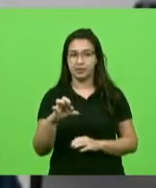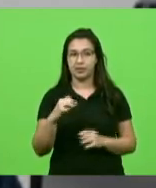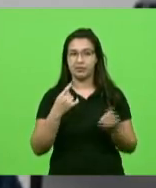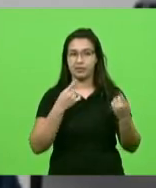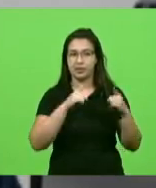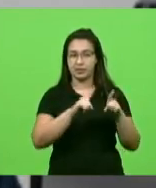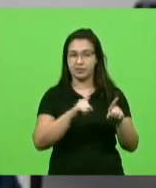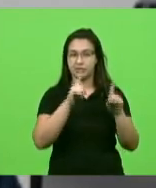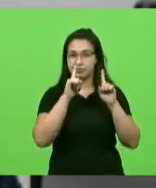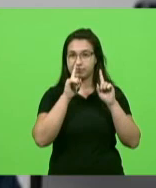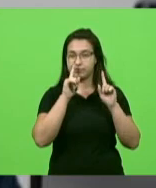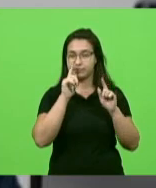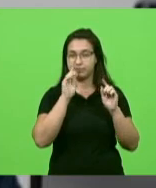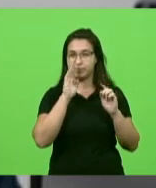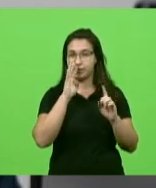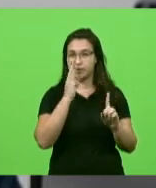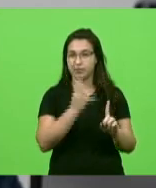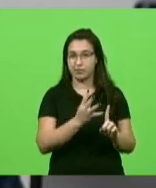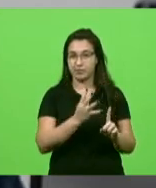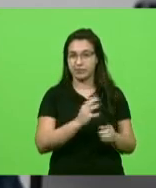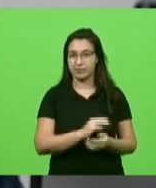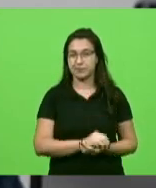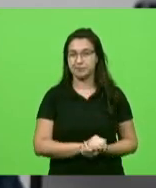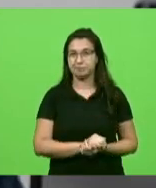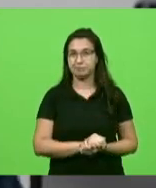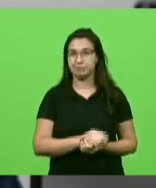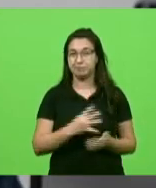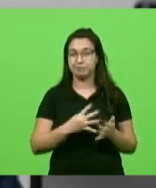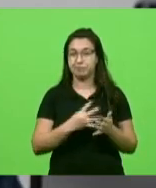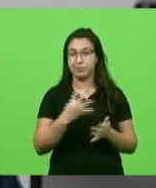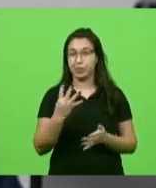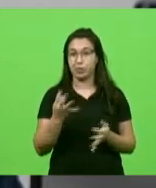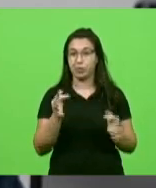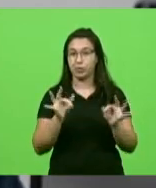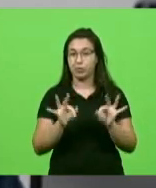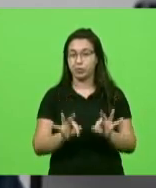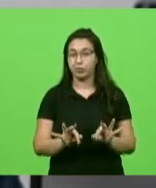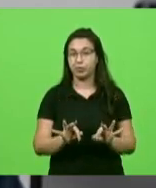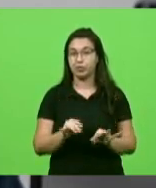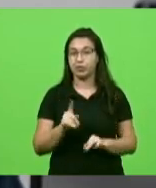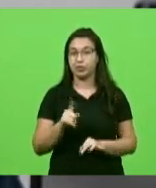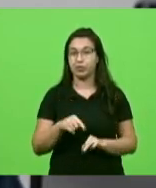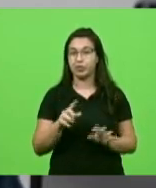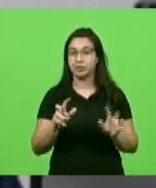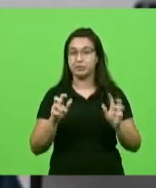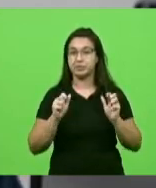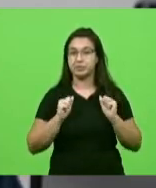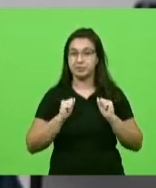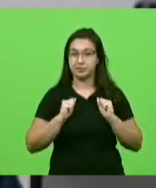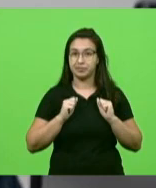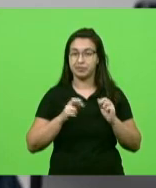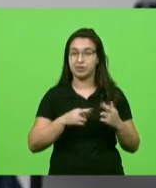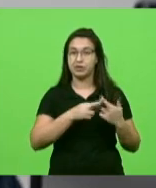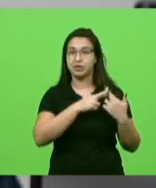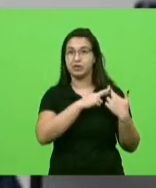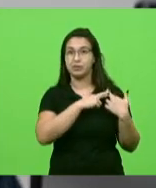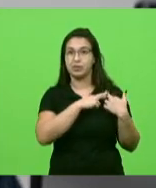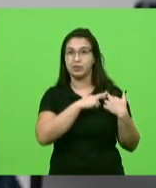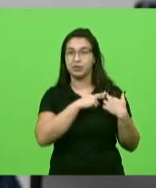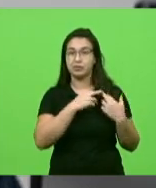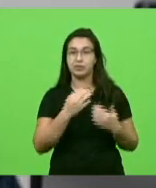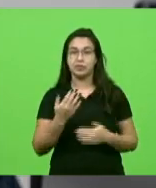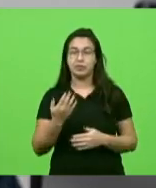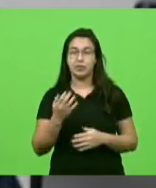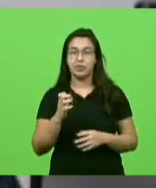conduza a rejeição da acusação neste particular O Quarto e último fato atribuído céu missão ou efetiva à responsabilização